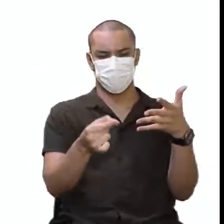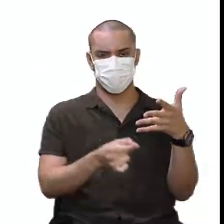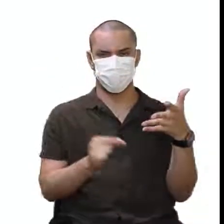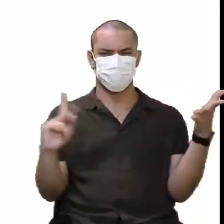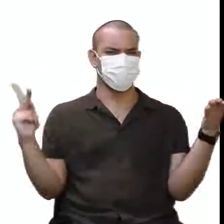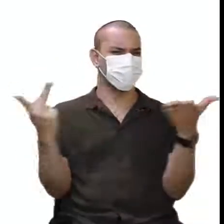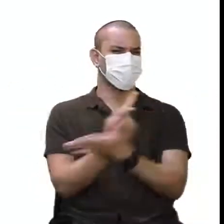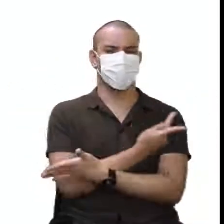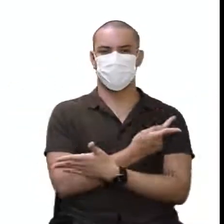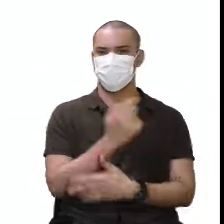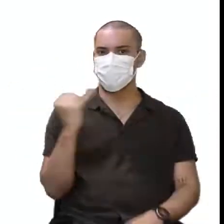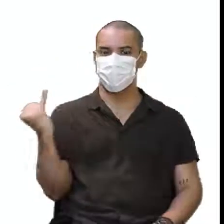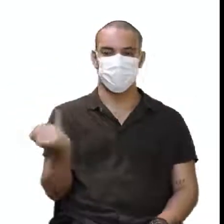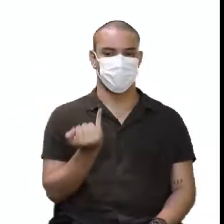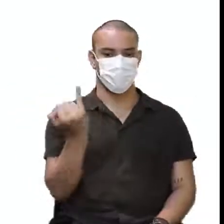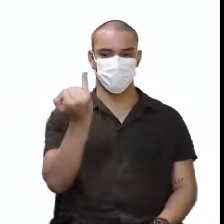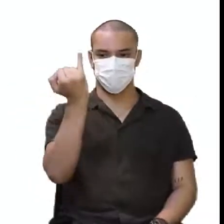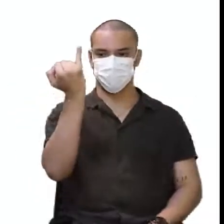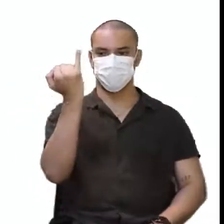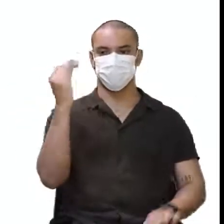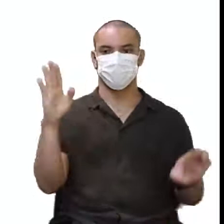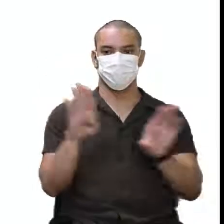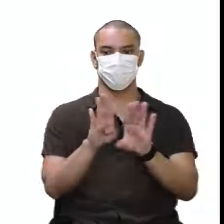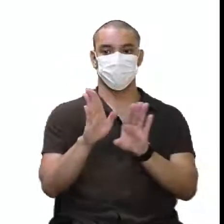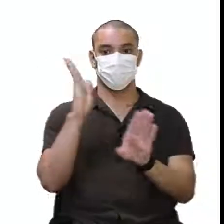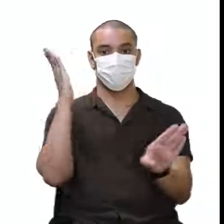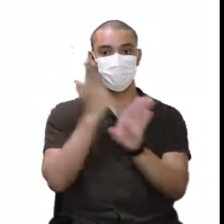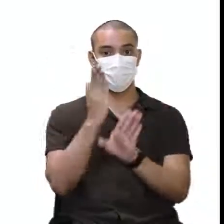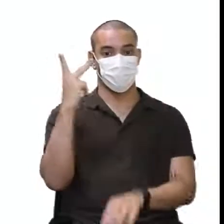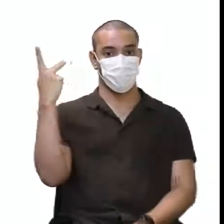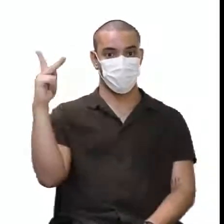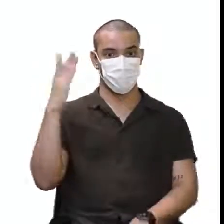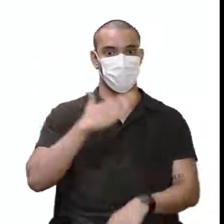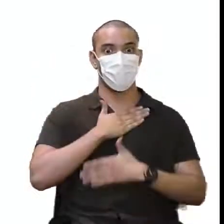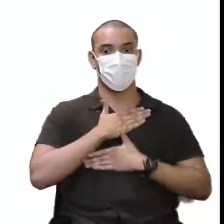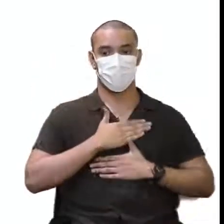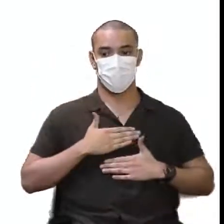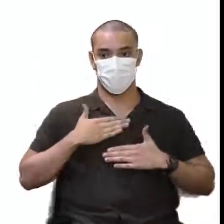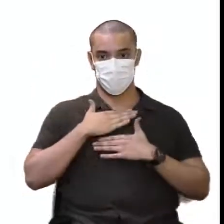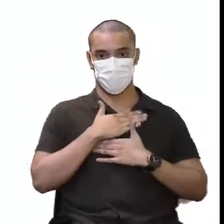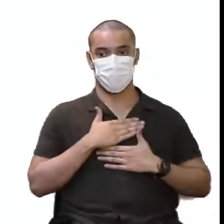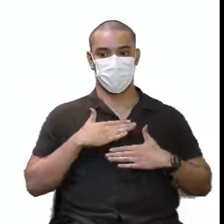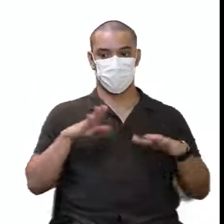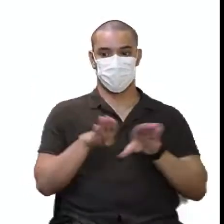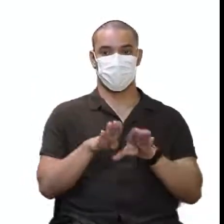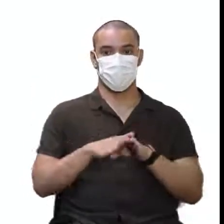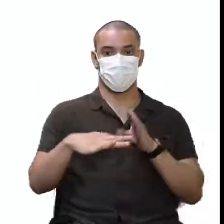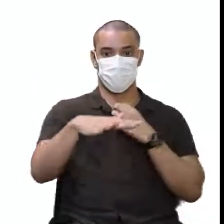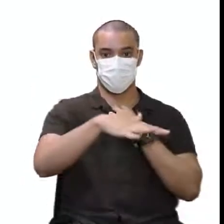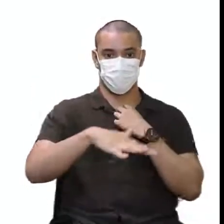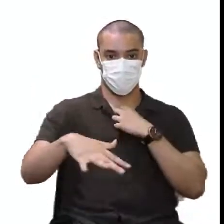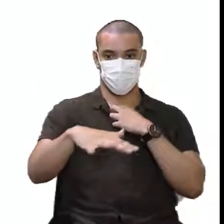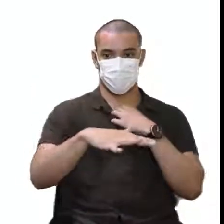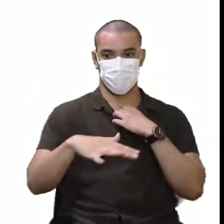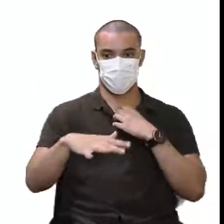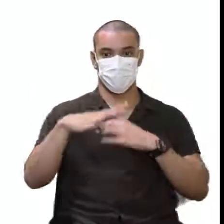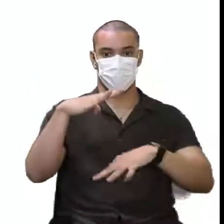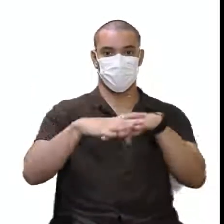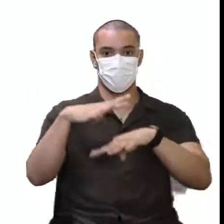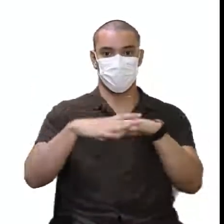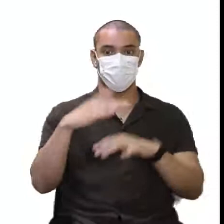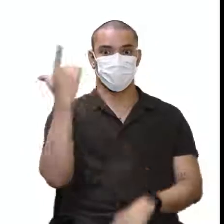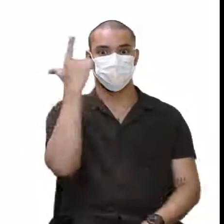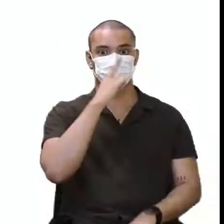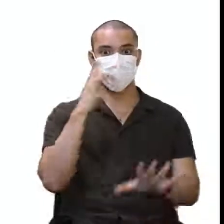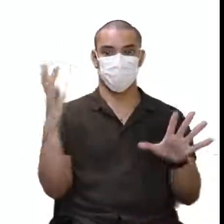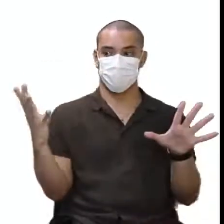fatos importantíssimos e através do que ele gostava, que ele também gostava de matemática, ele conseguiu somar